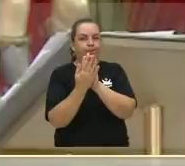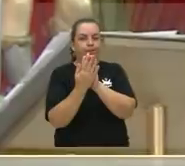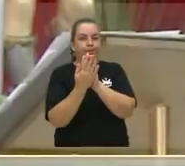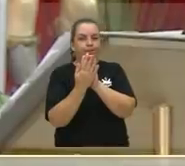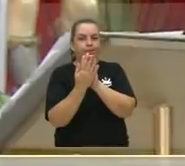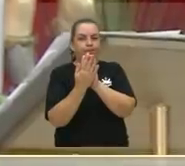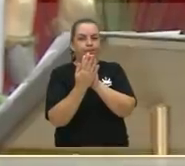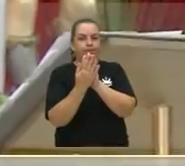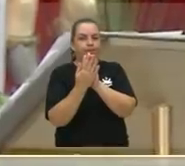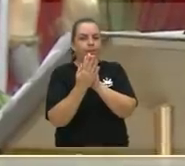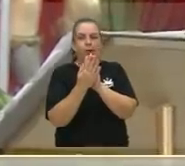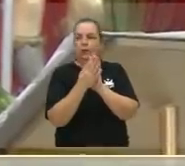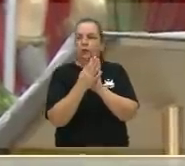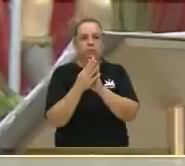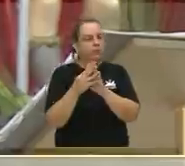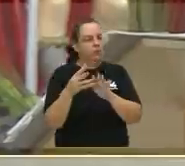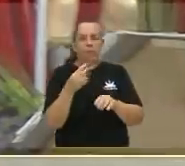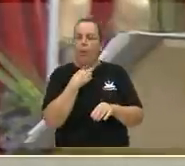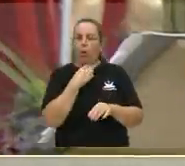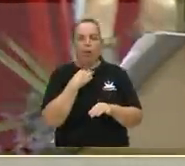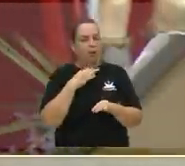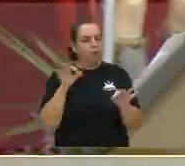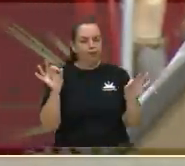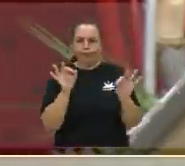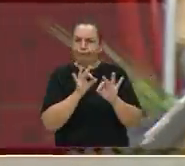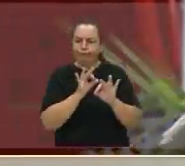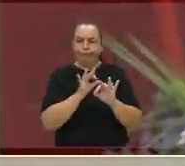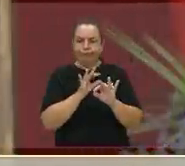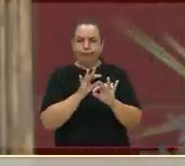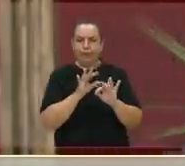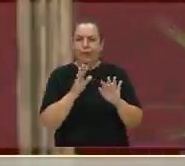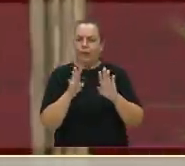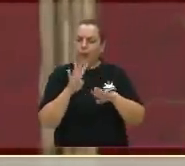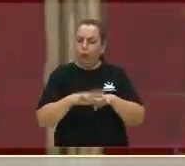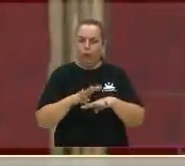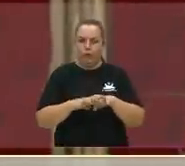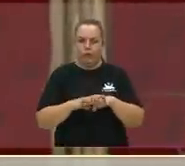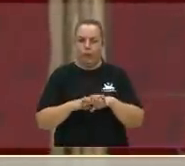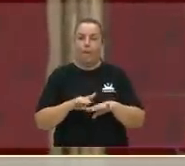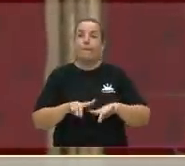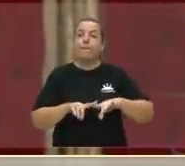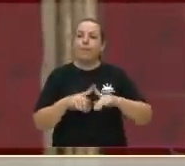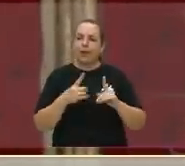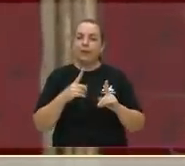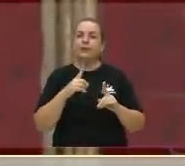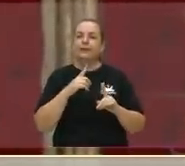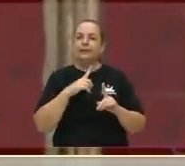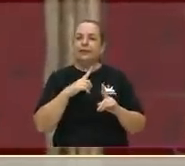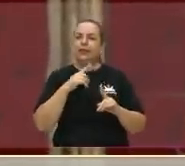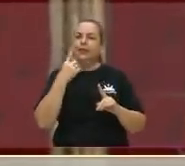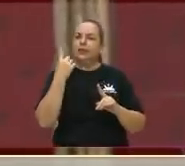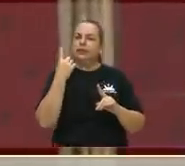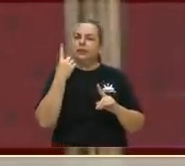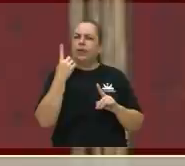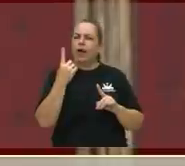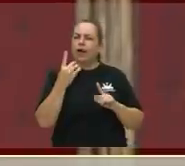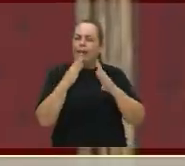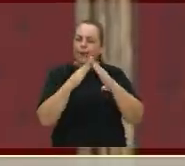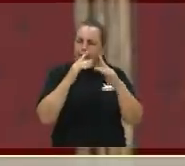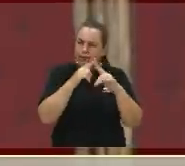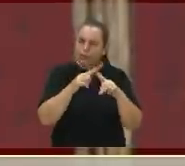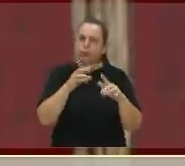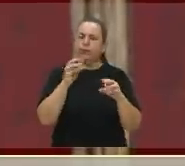em ninhos mutirões de confissão é mas só uma disposição da igreja e